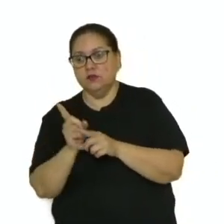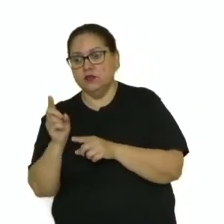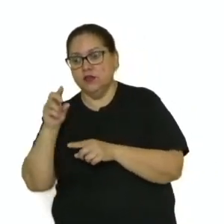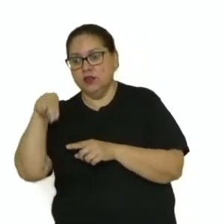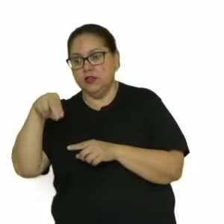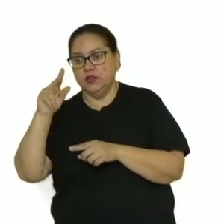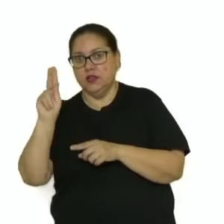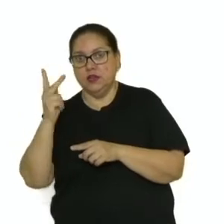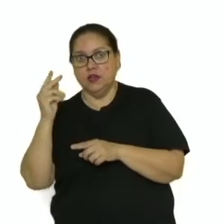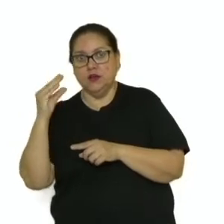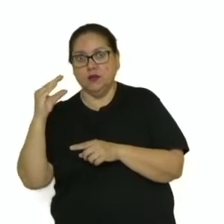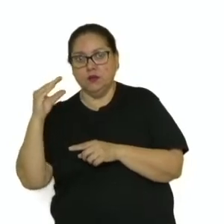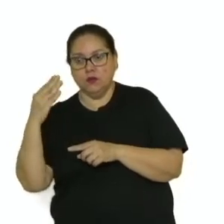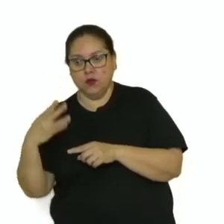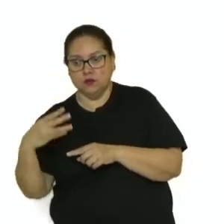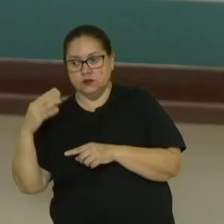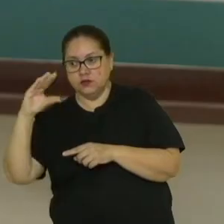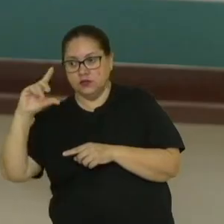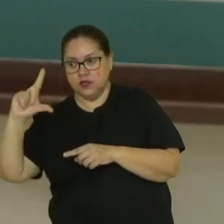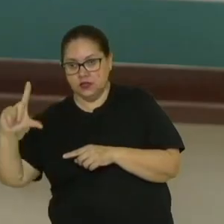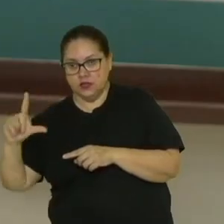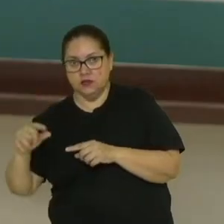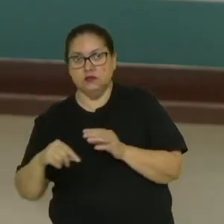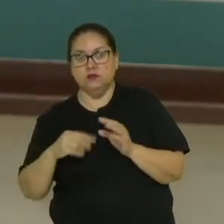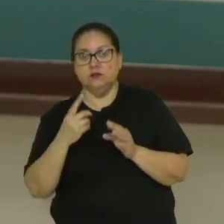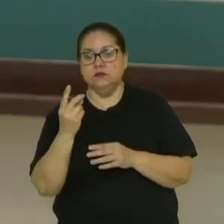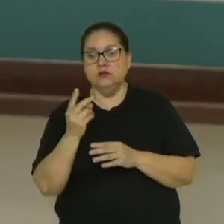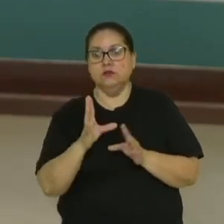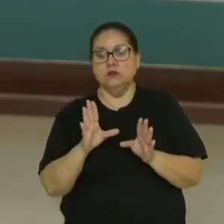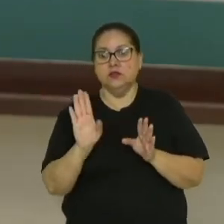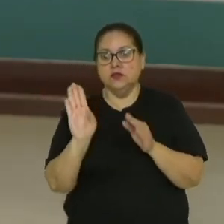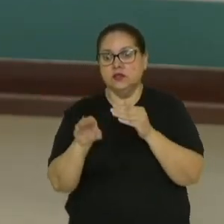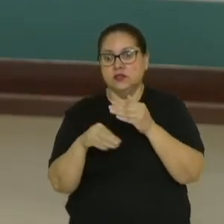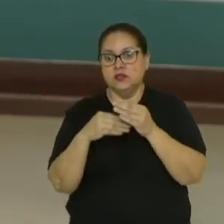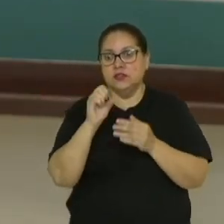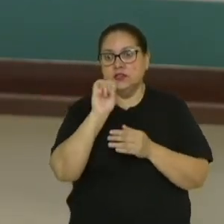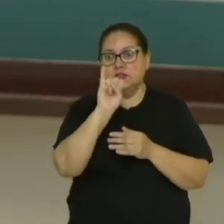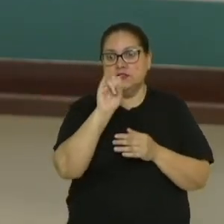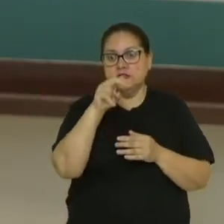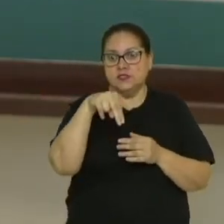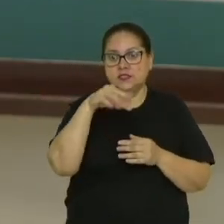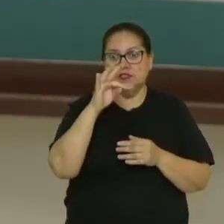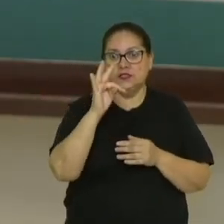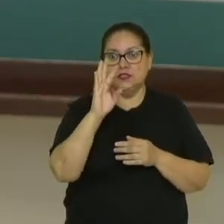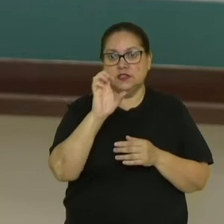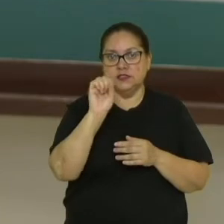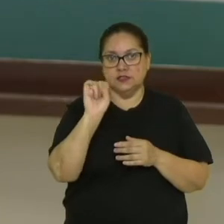NH4Cl. Então, dois reagentes que formam um produto. Reação de síntese ou adição.